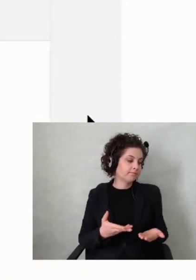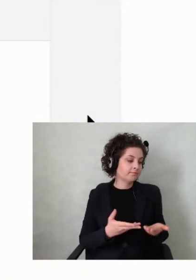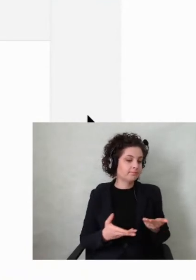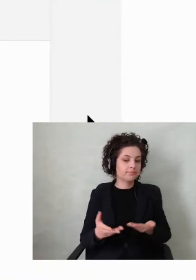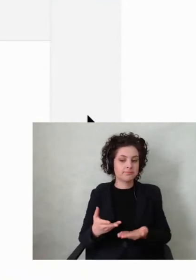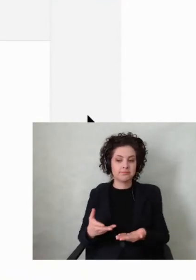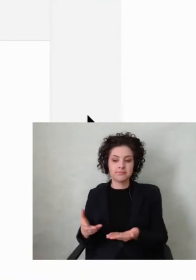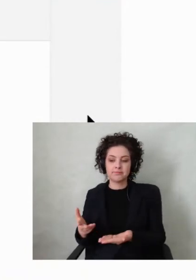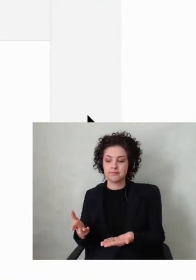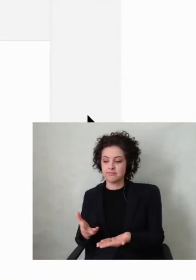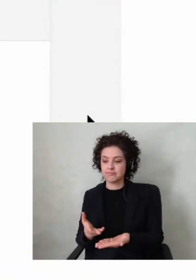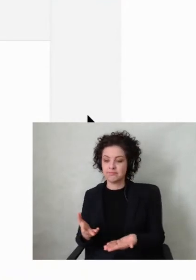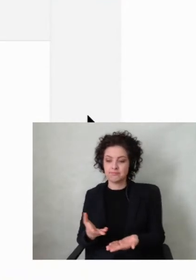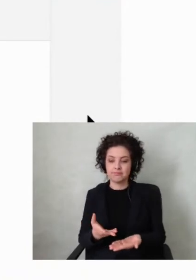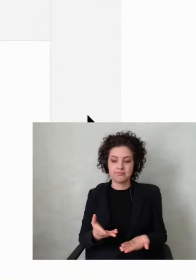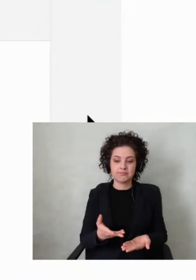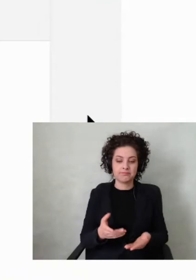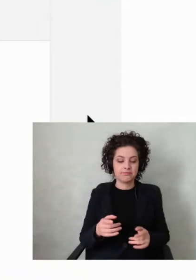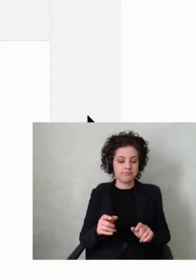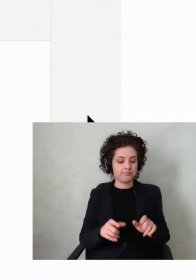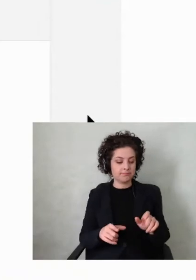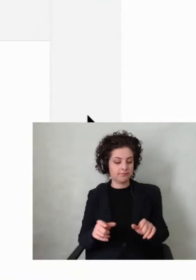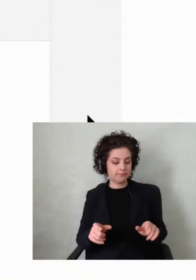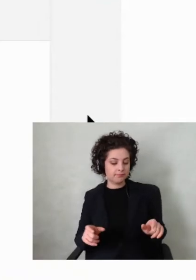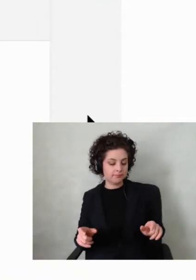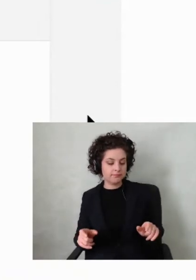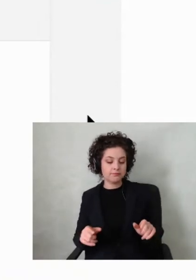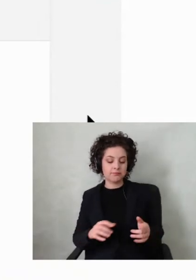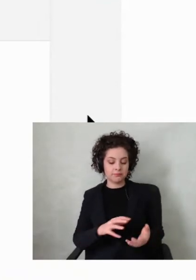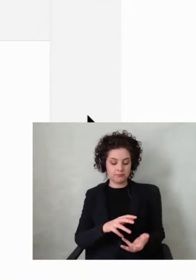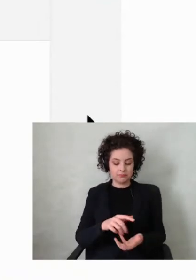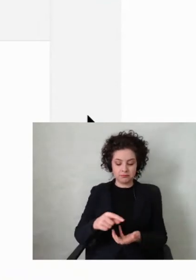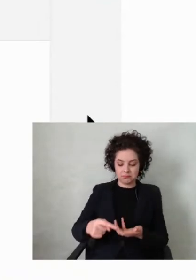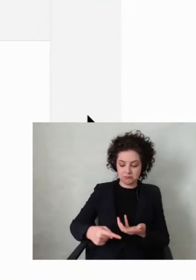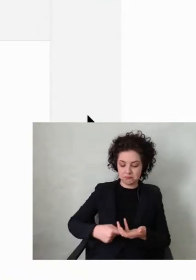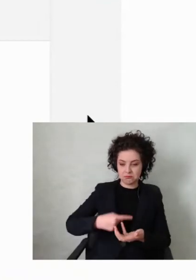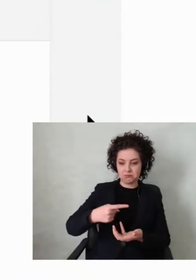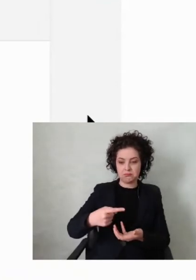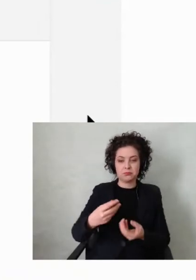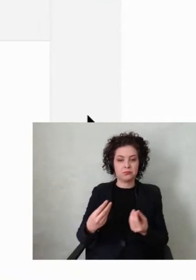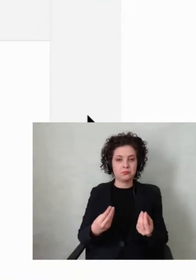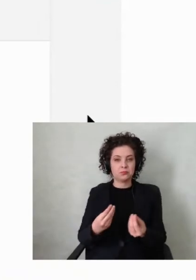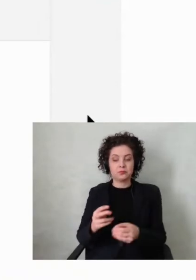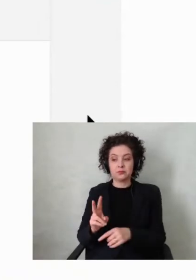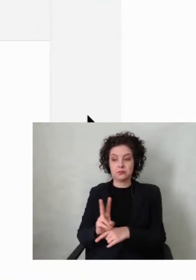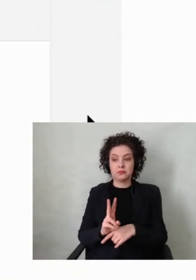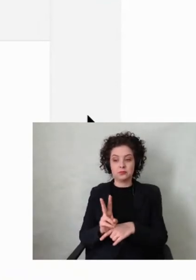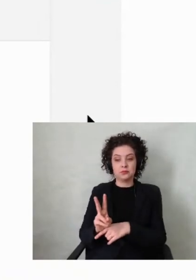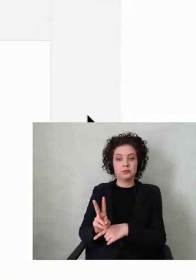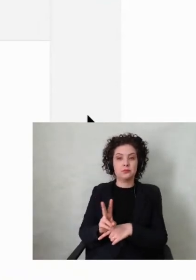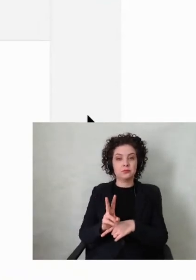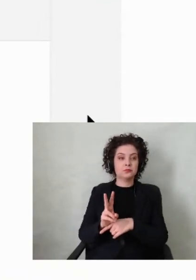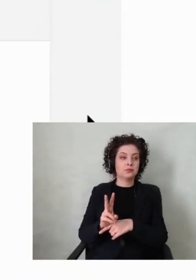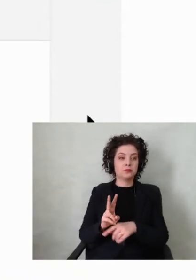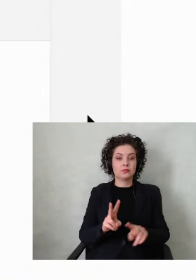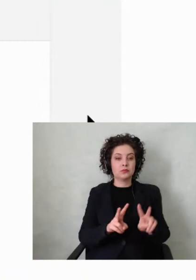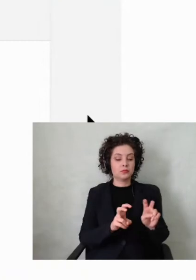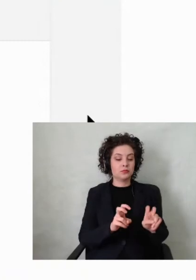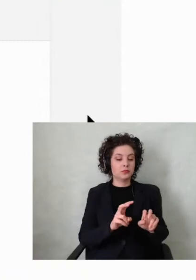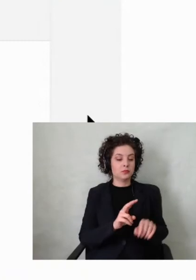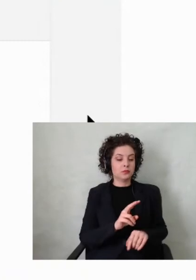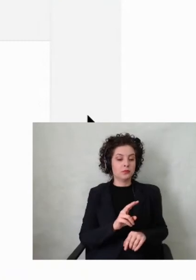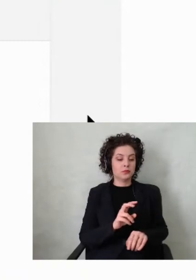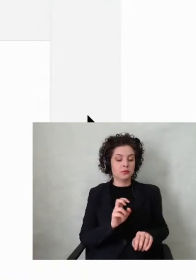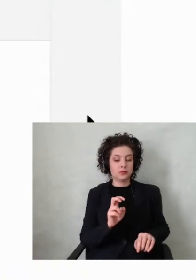trocas de pessoas e globalização, e vigilância de patógenos emergentes, no intuito justamente